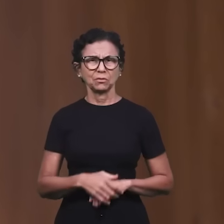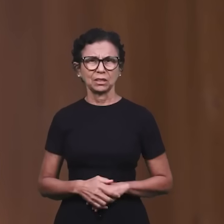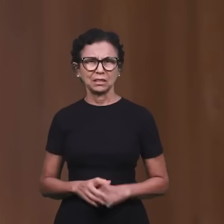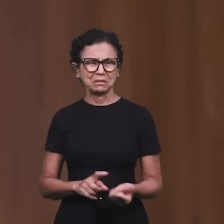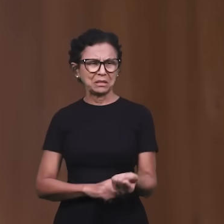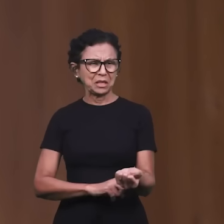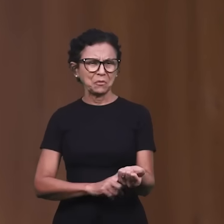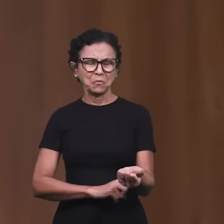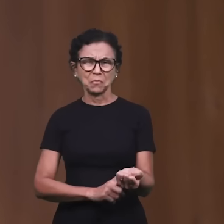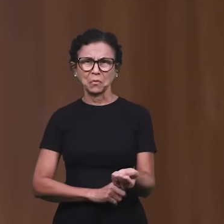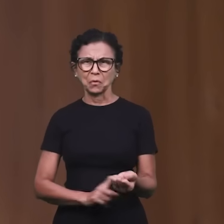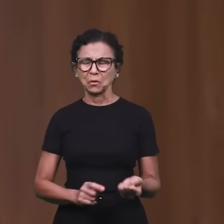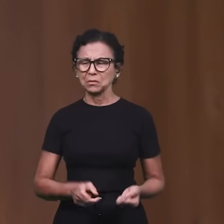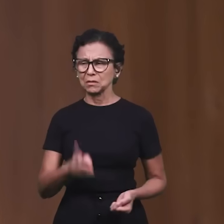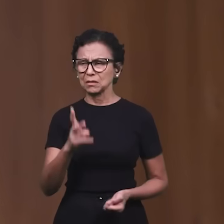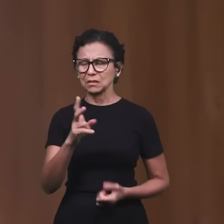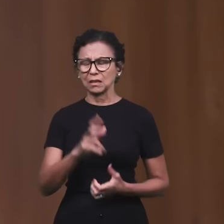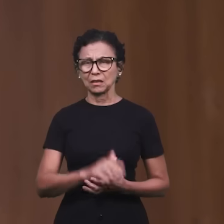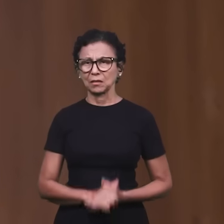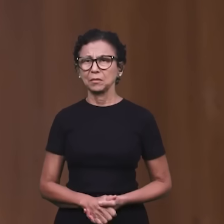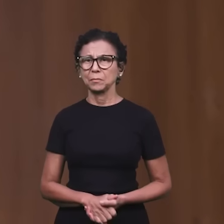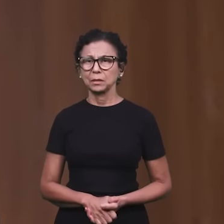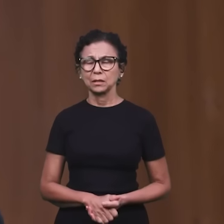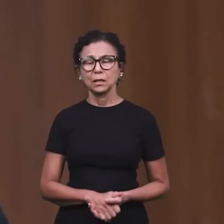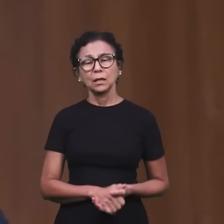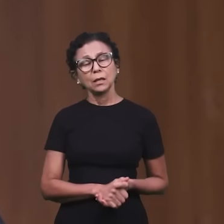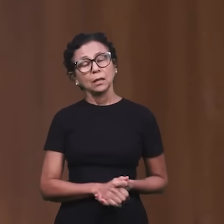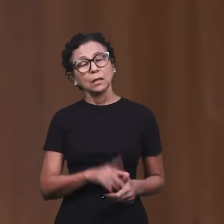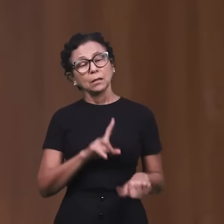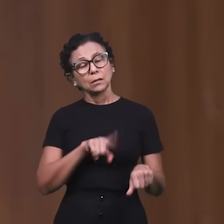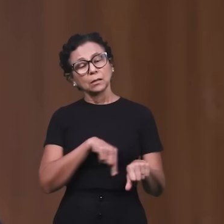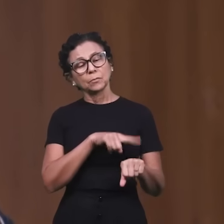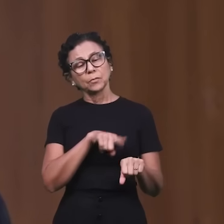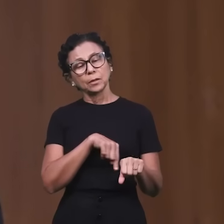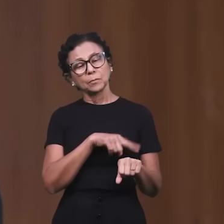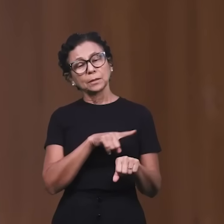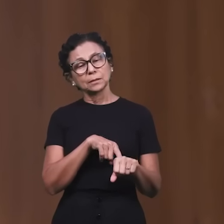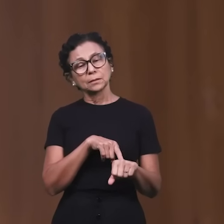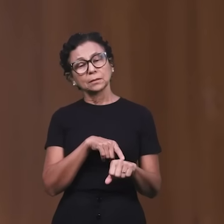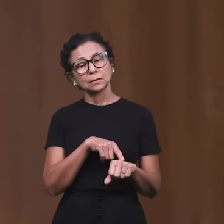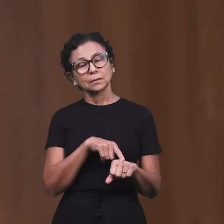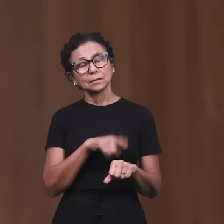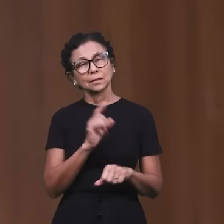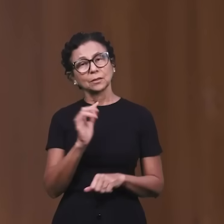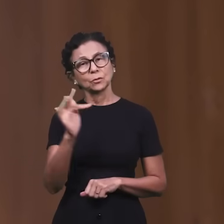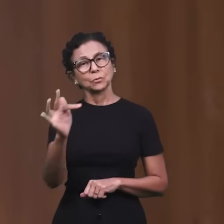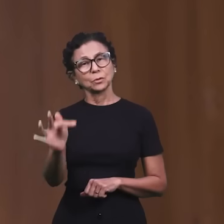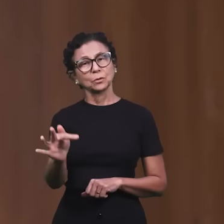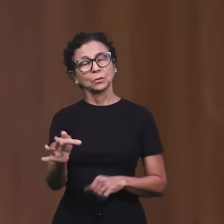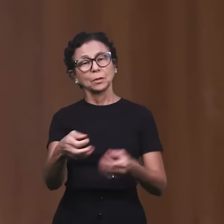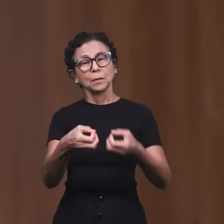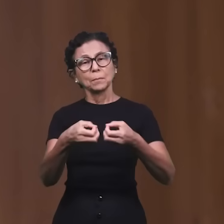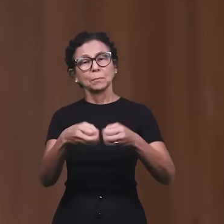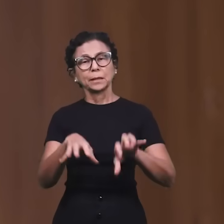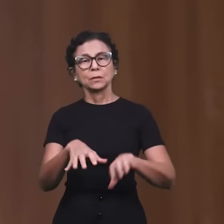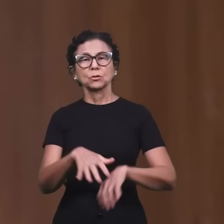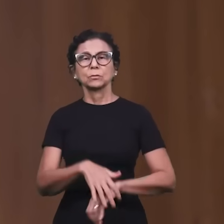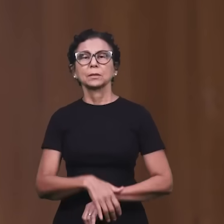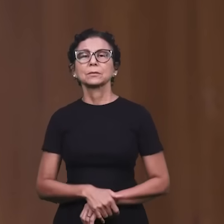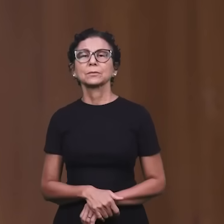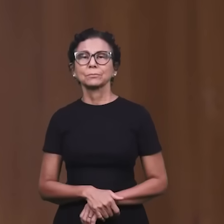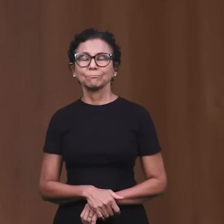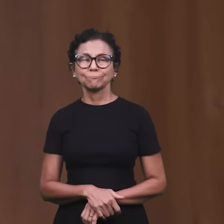os filhos. E isso vai passando, e lá na frente você vai ver o dano que isso pode causar,